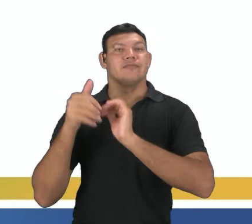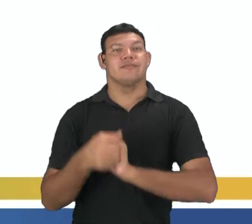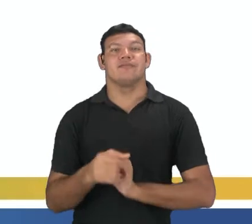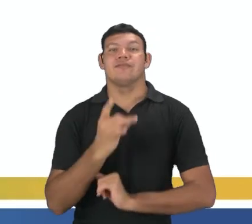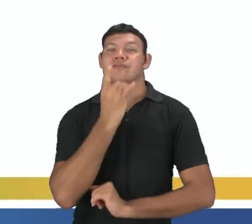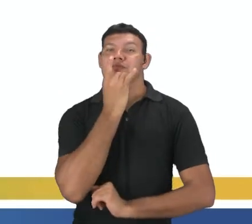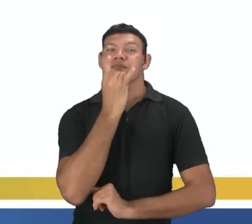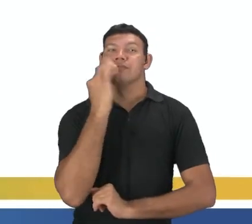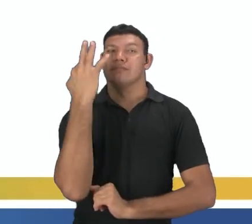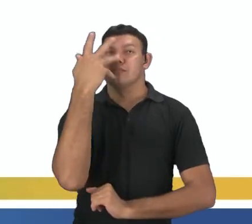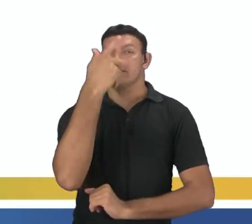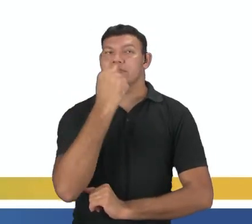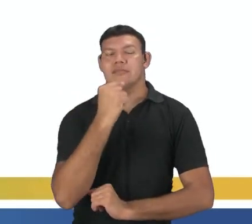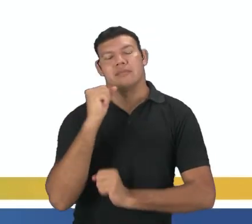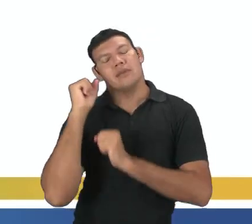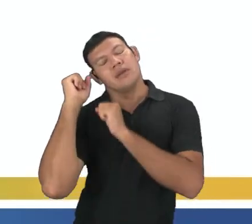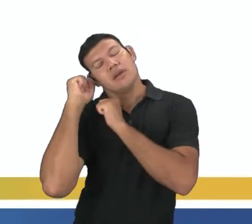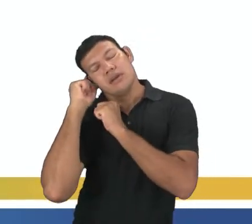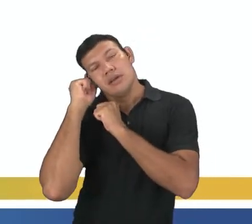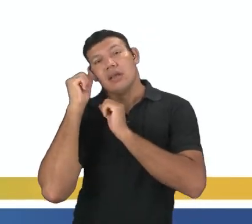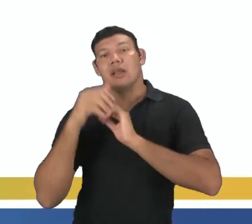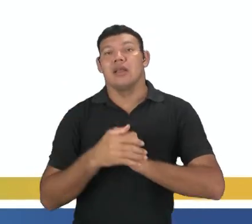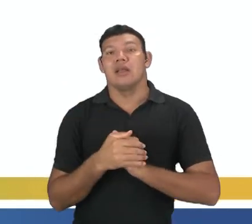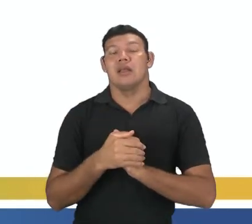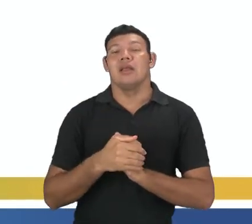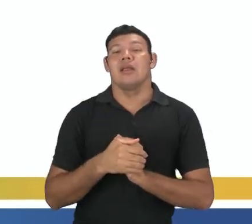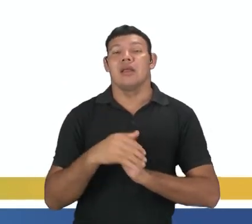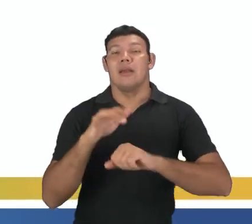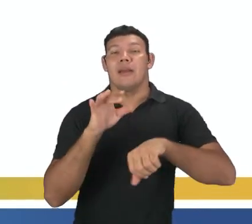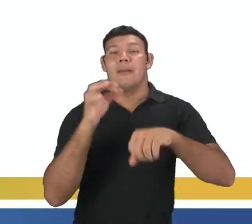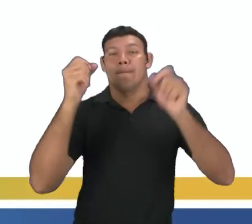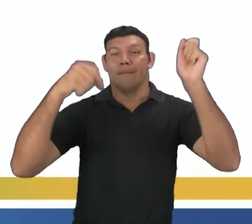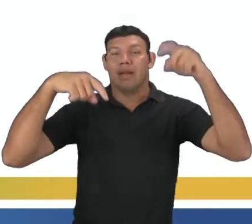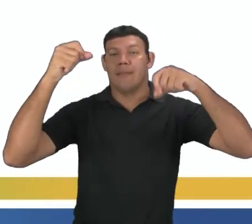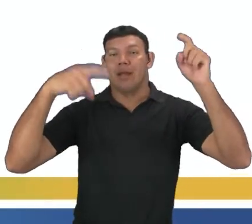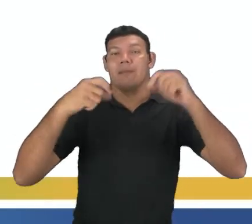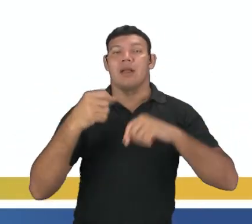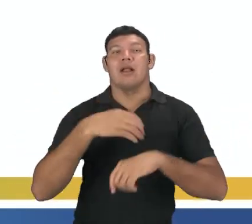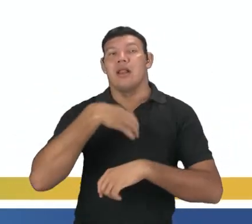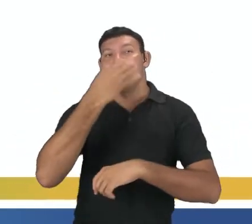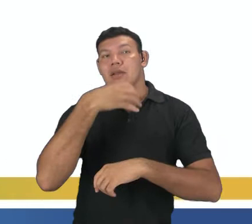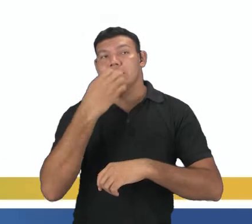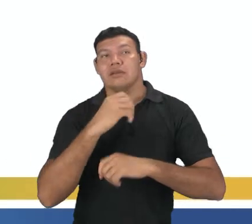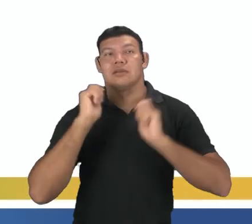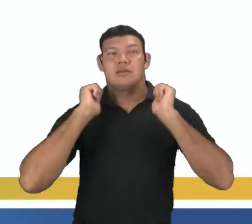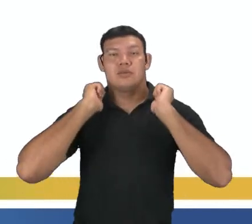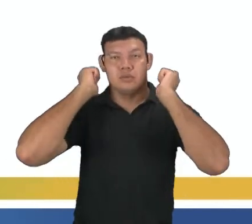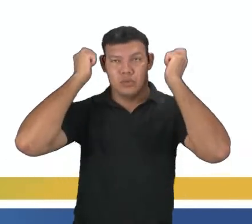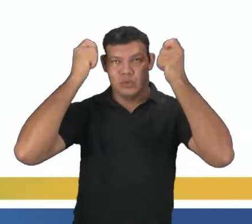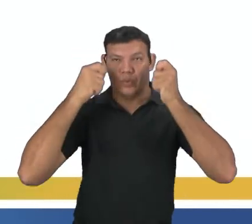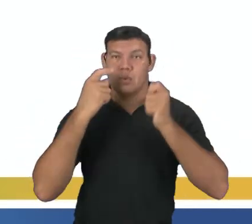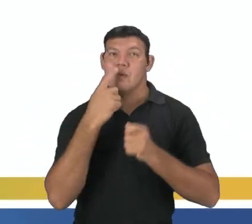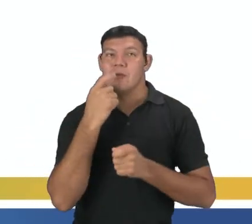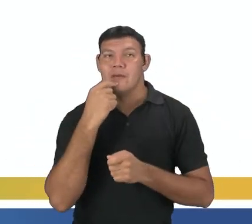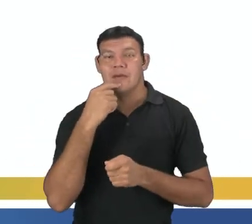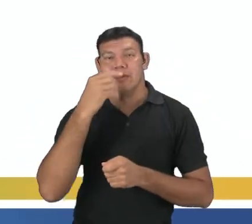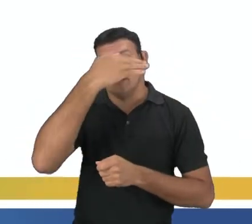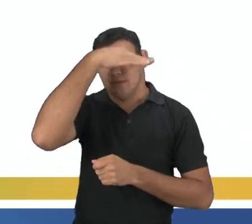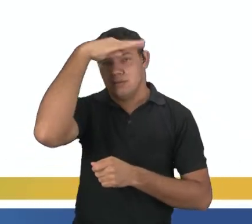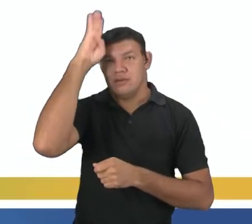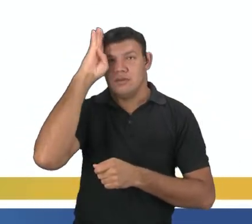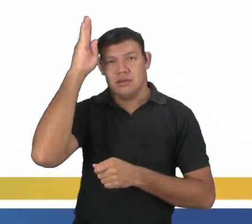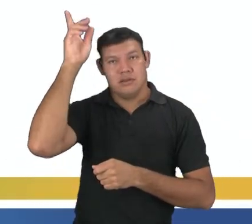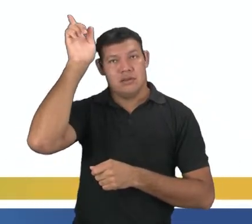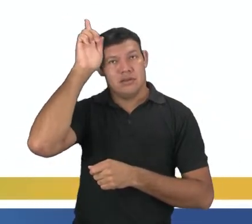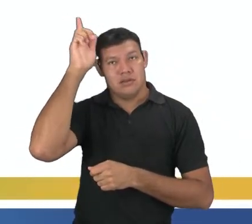e a Fera, a Bela Adormecida, Branca de Neve e os 7 Anões, Cinderela, Chapeuzinho Vermelho, João e Maria, O